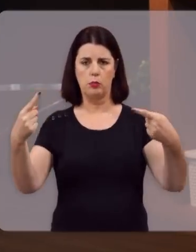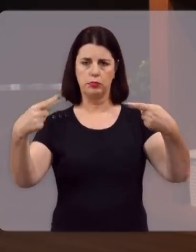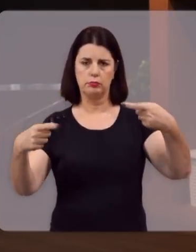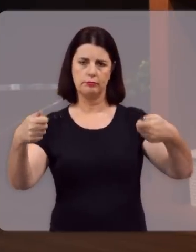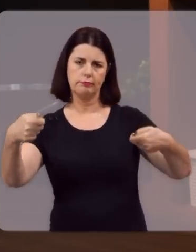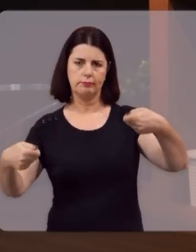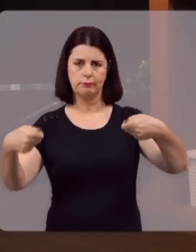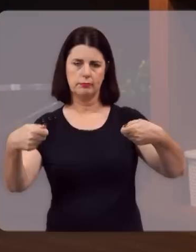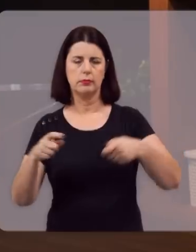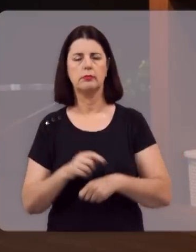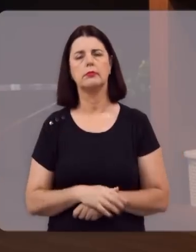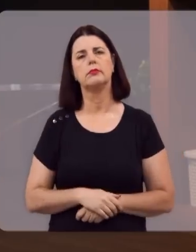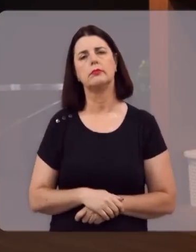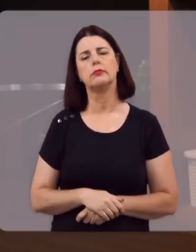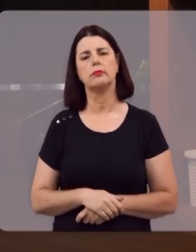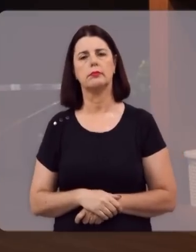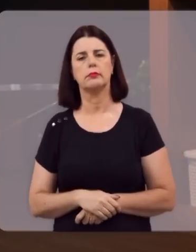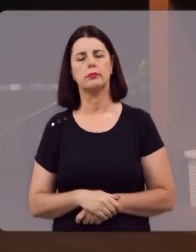opostas.